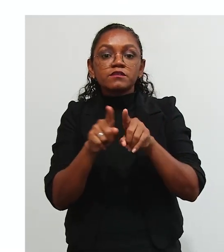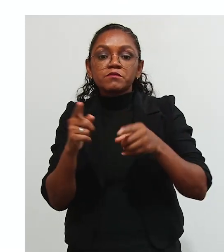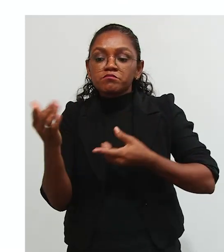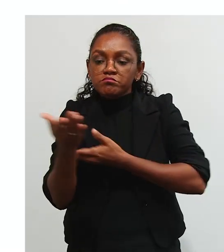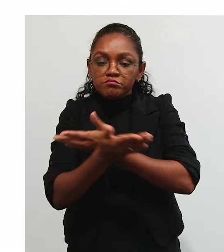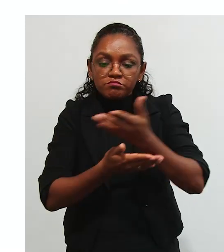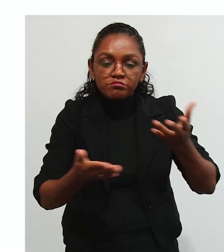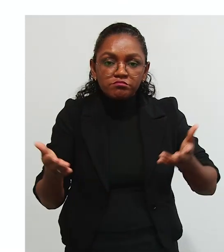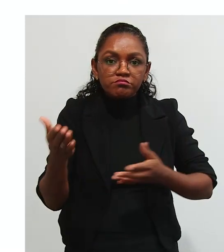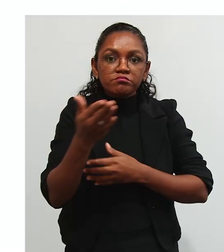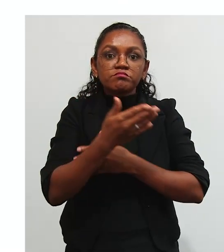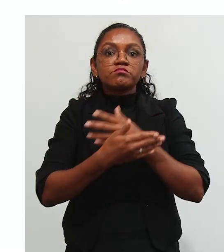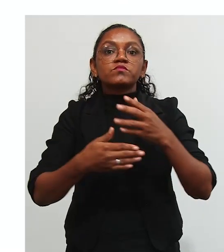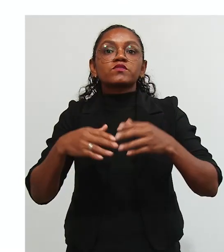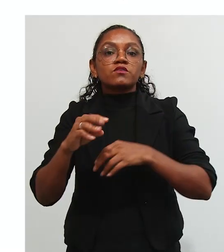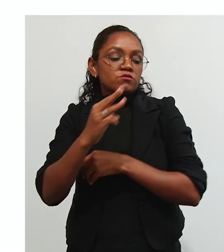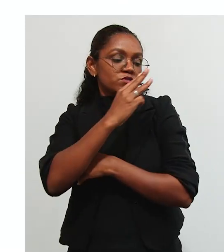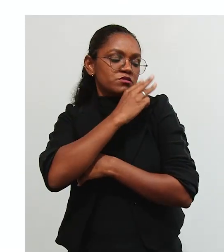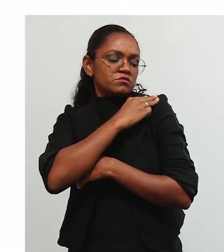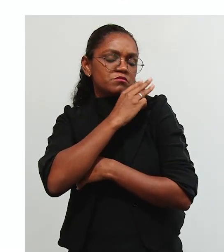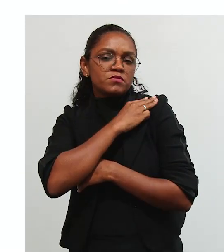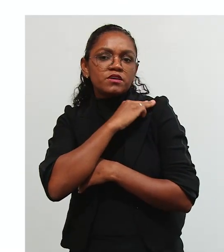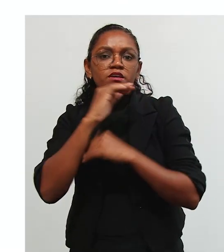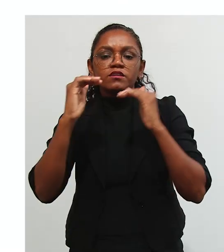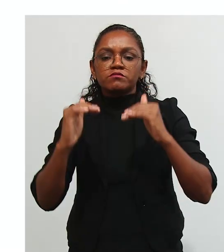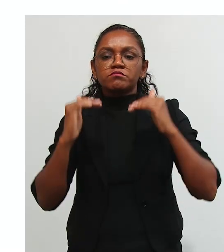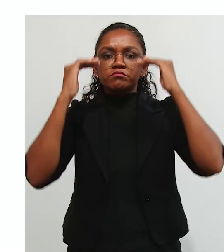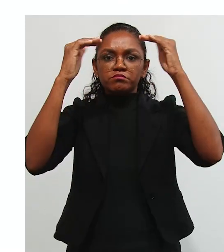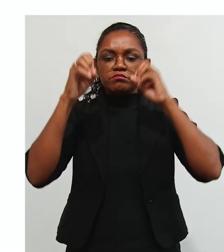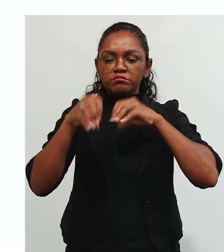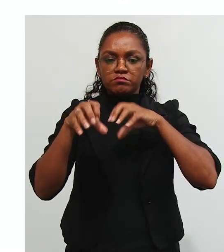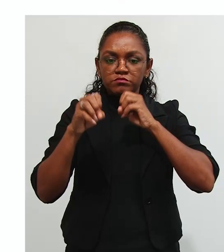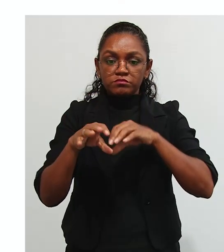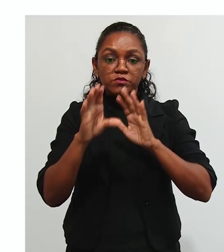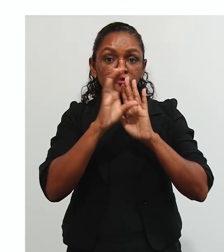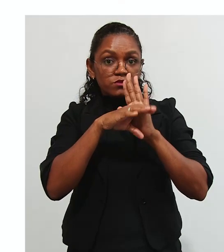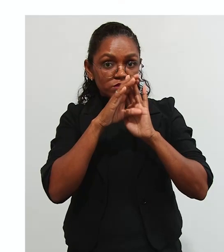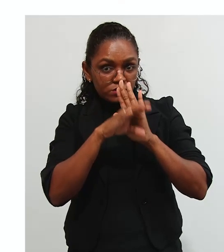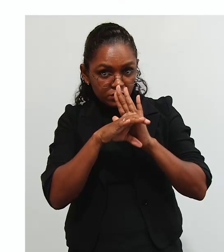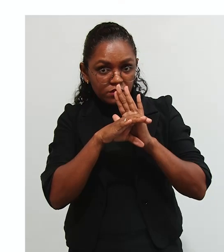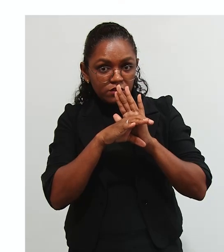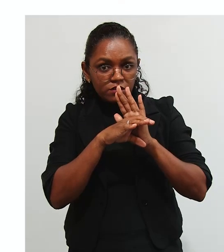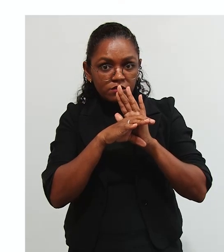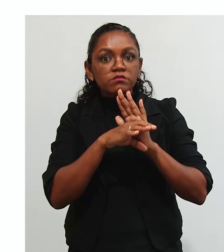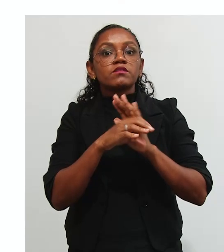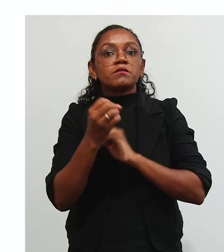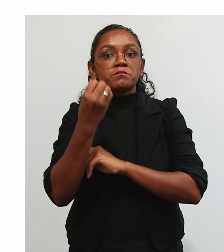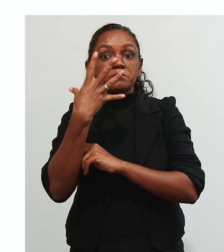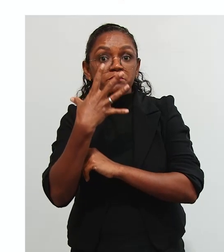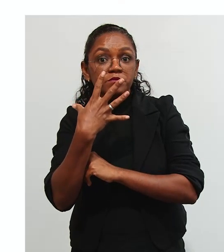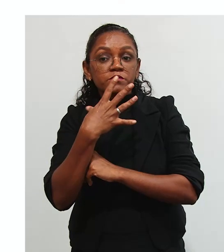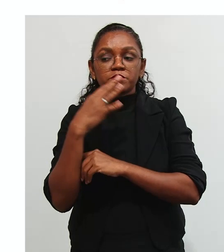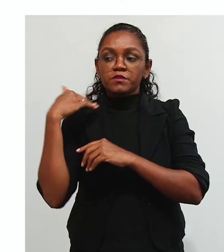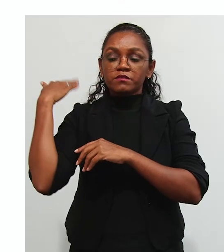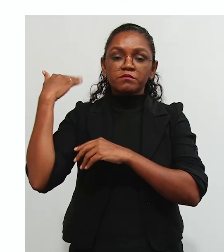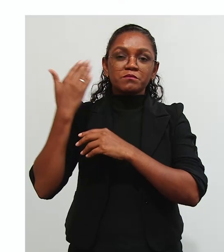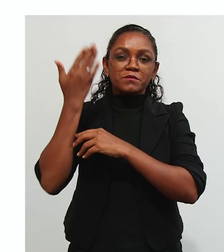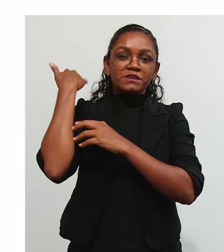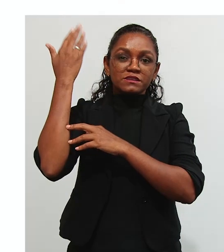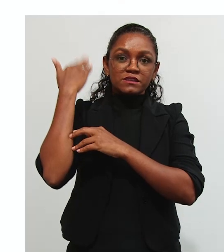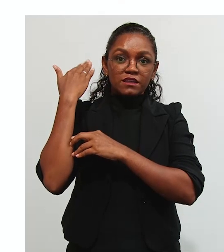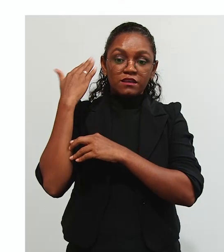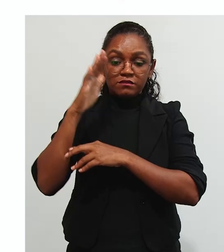entre docentes do ensino médio e do ensino superior. Esse conceito é extremamente revolucionário para a época de